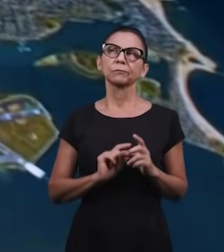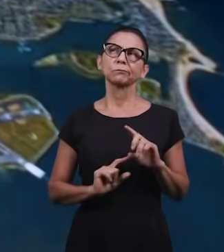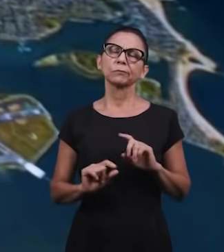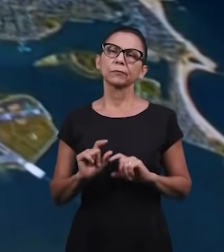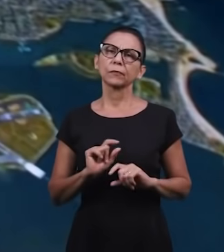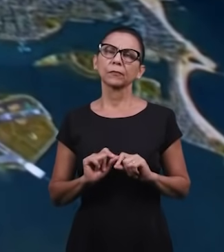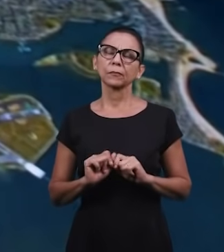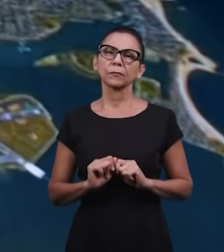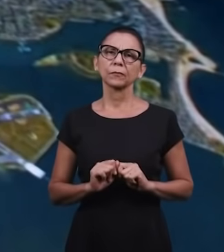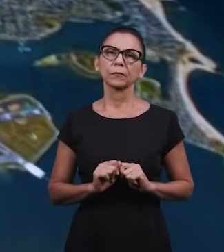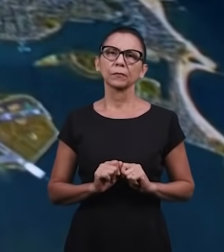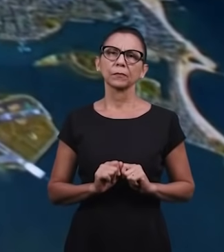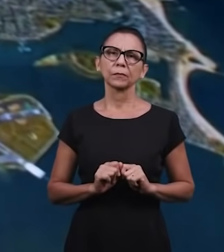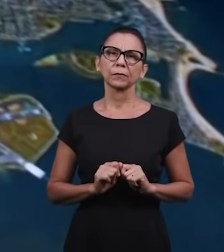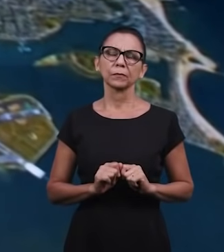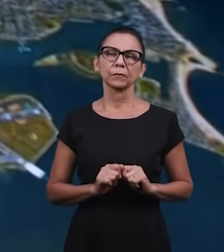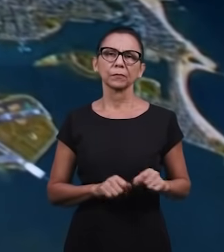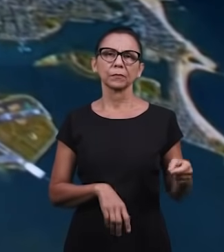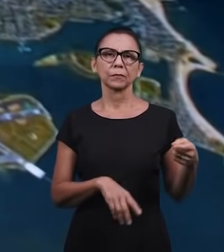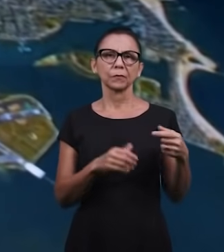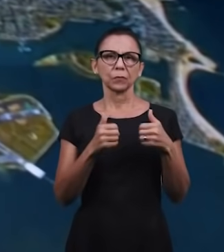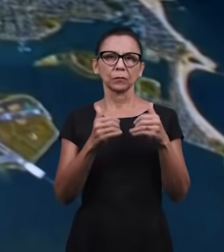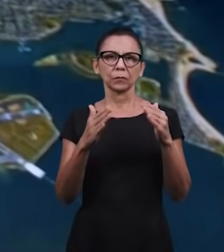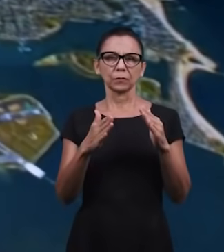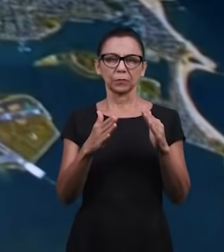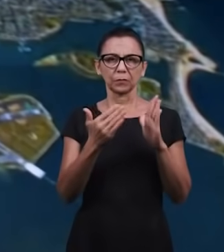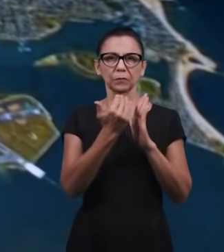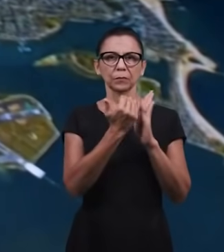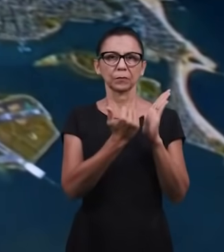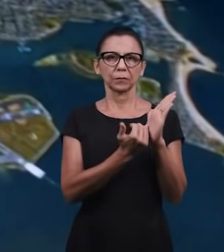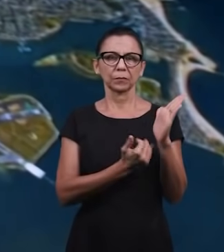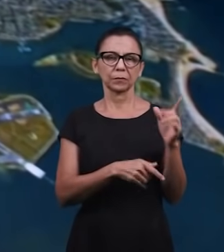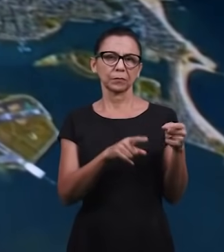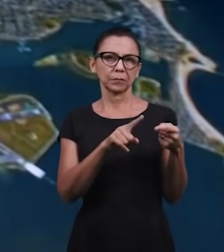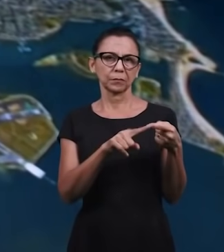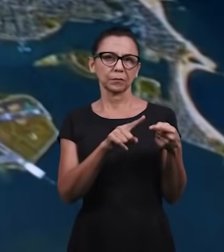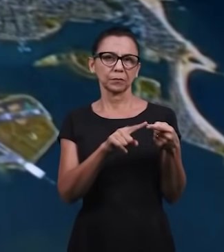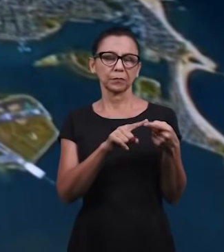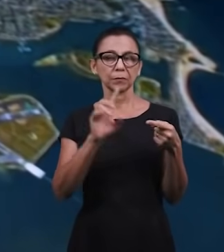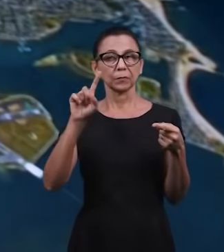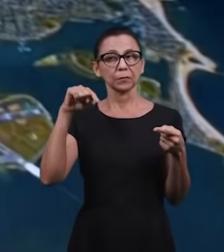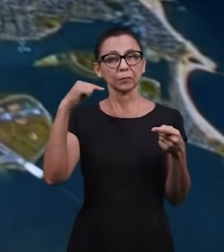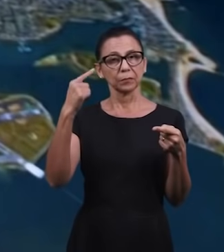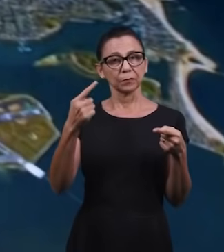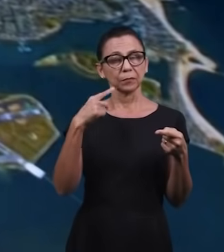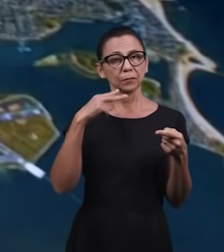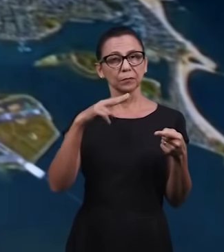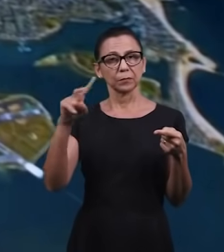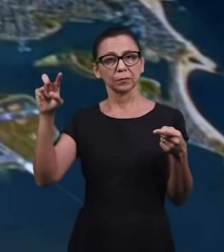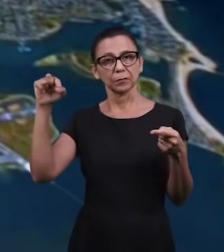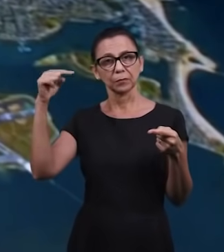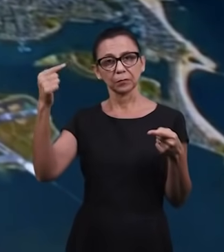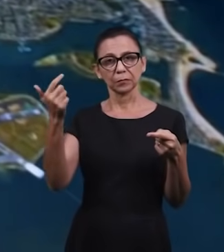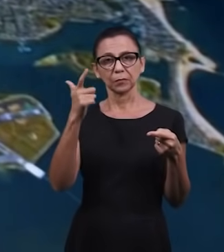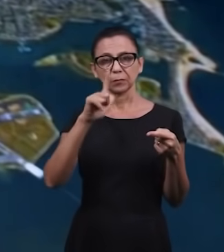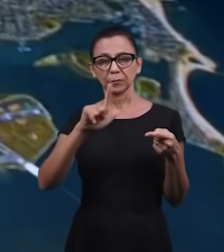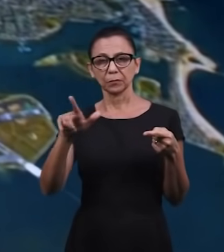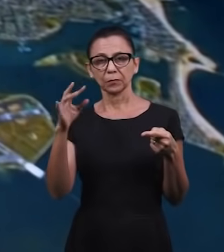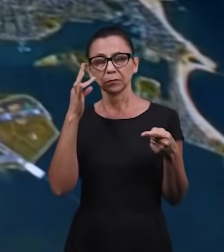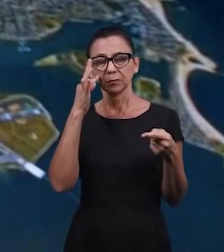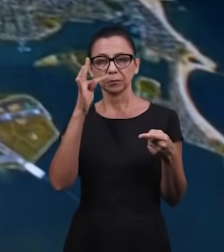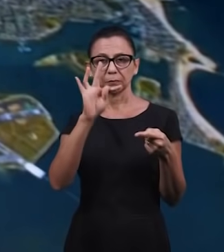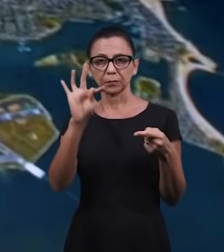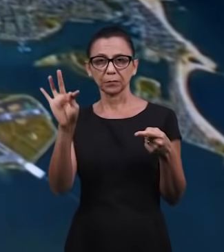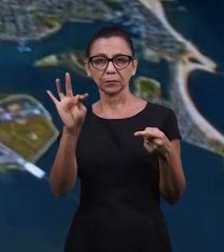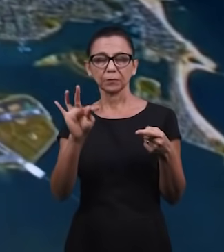parte de uma primeira etapa desta programação. Na próxima semana, nós iremos dar continuidade a outros